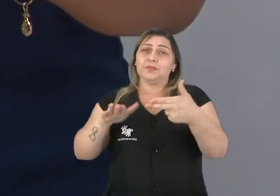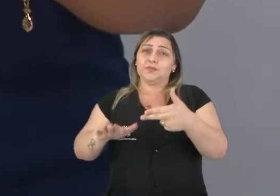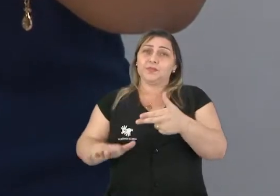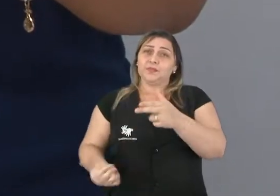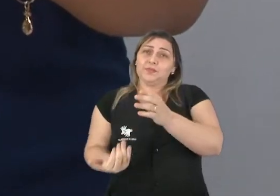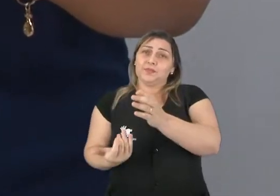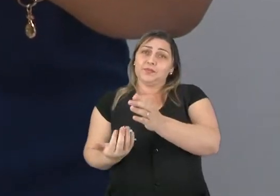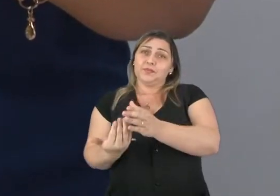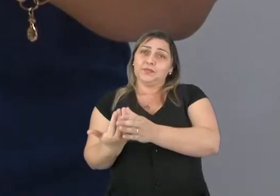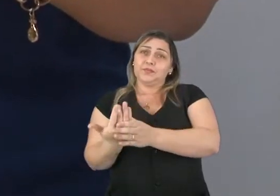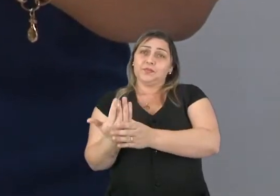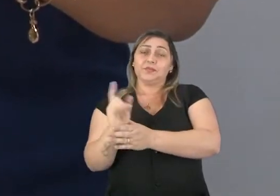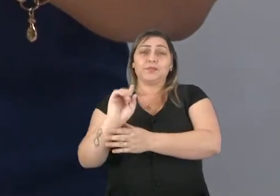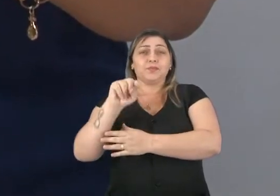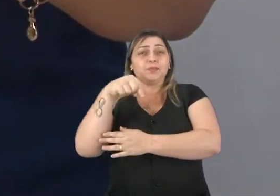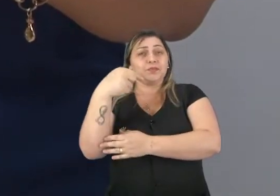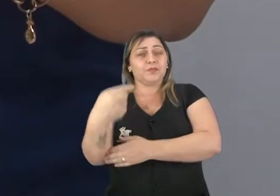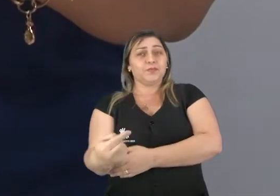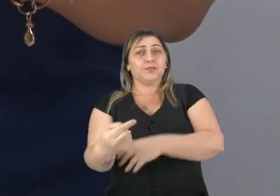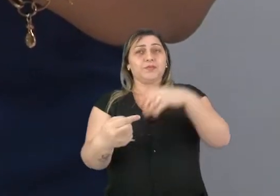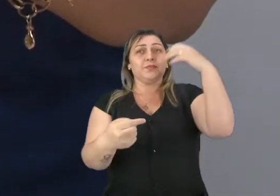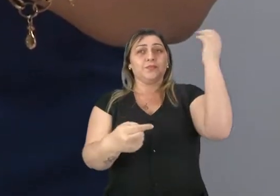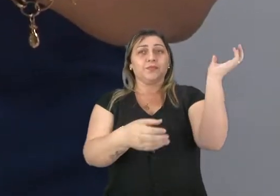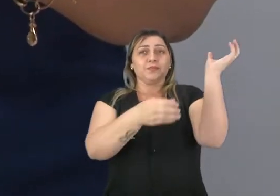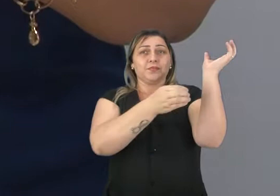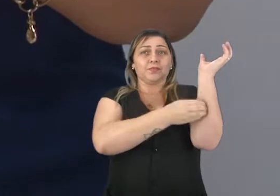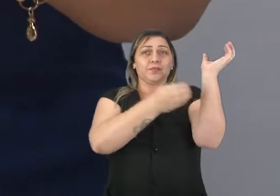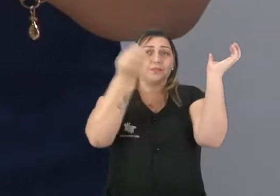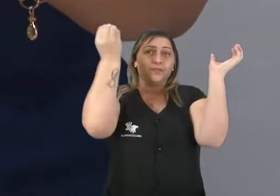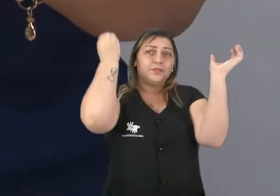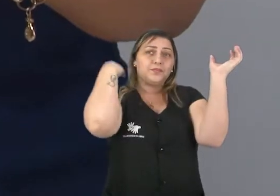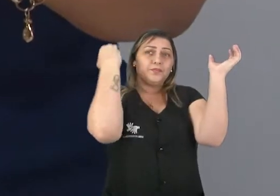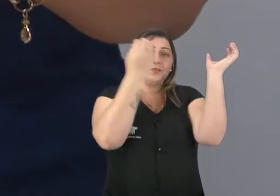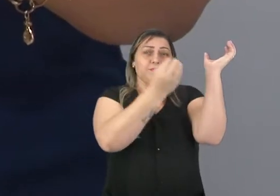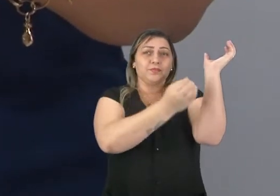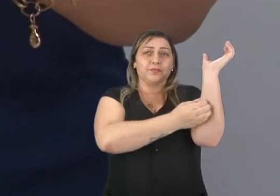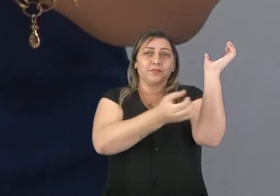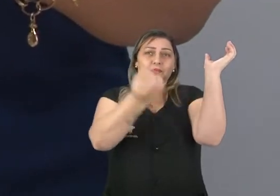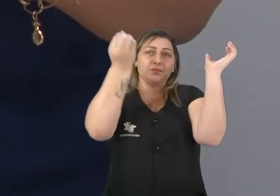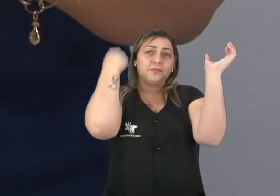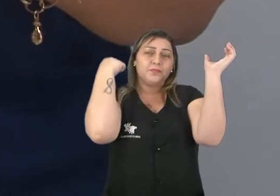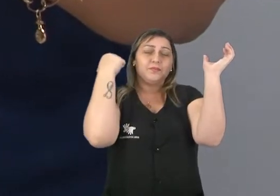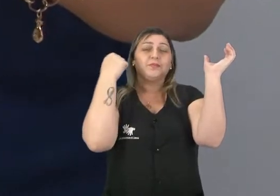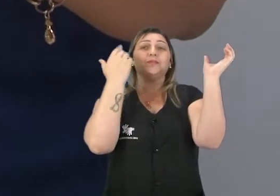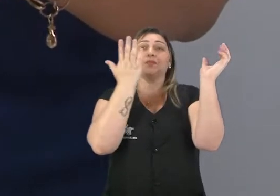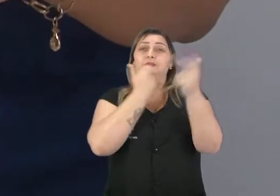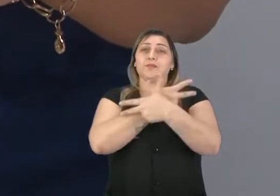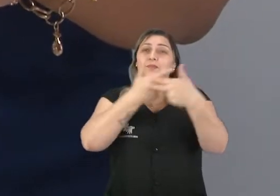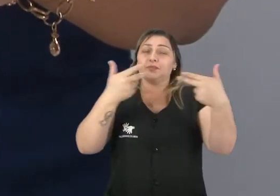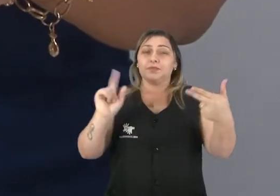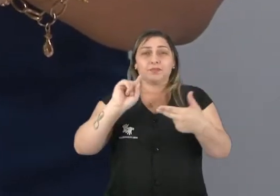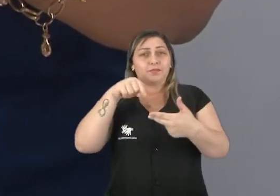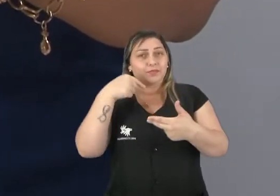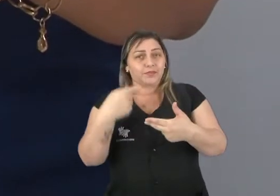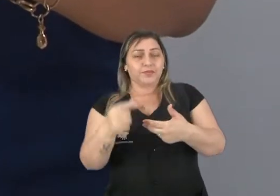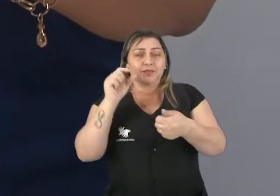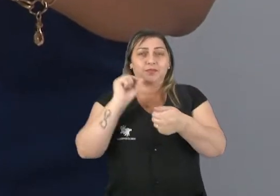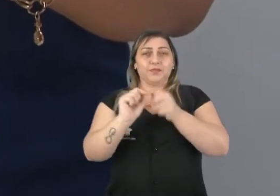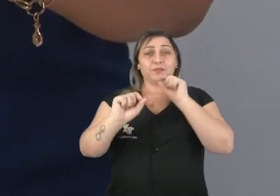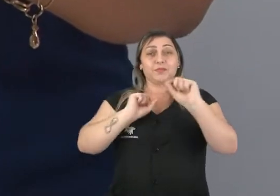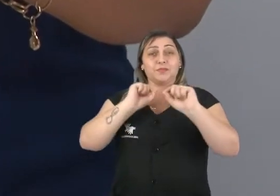crescerem. Depois tem o que? Tem a colheita, né? O agricultor colhe os alimentos. Depois ele faz o